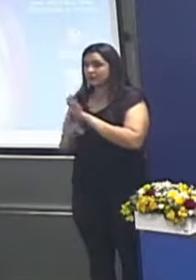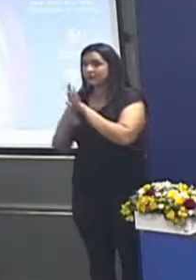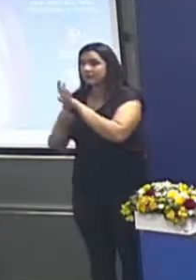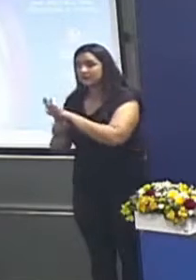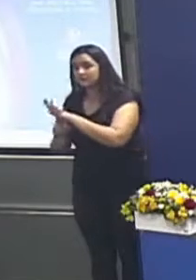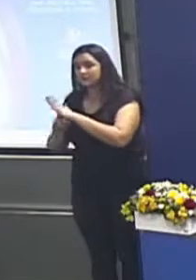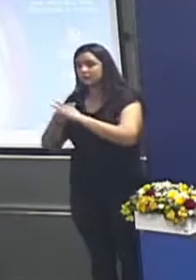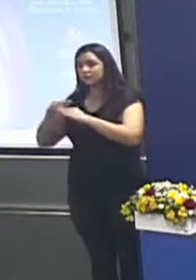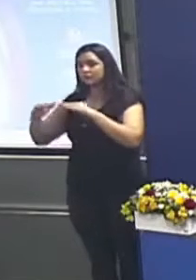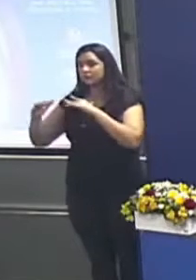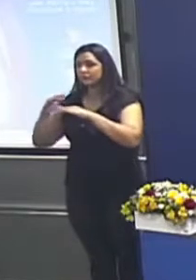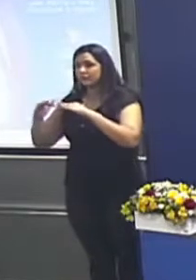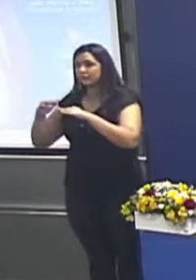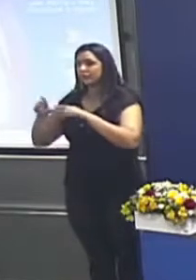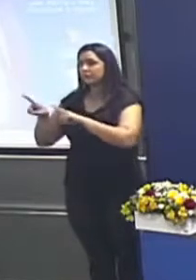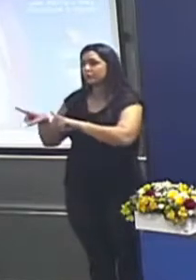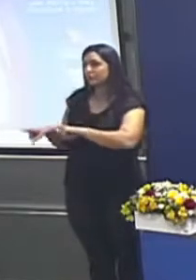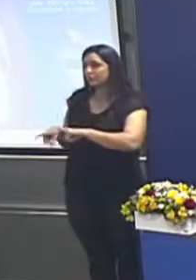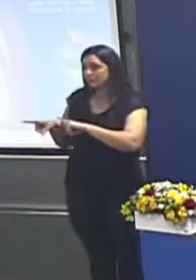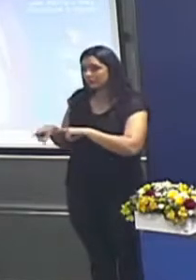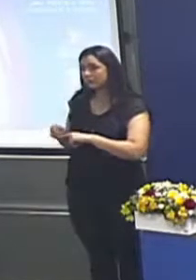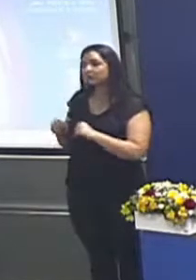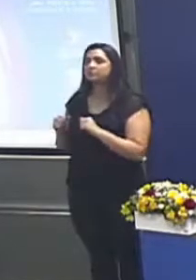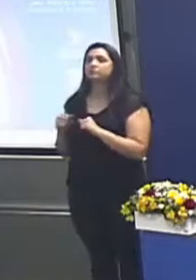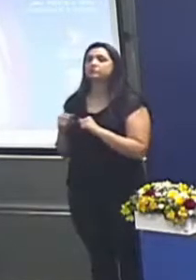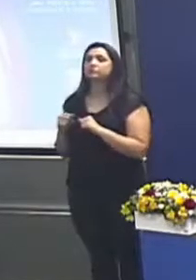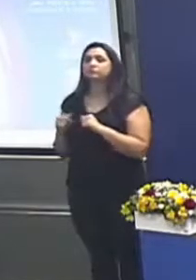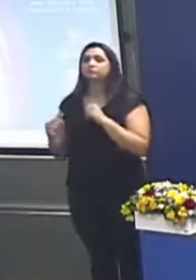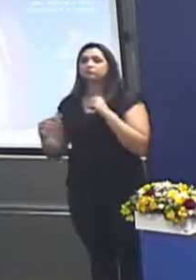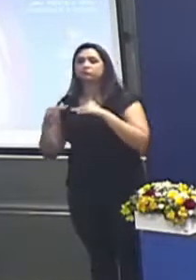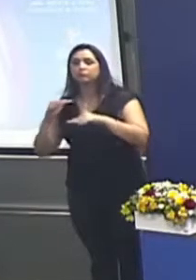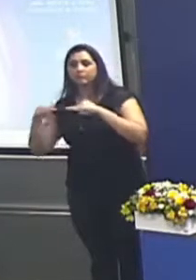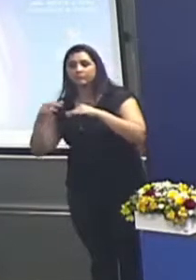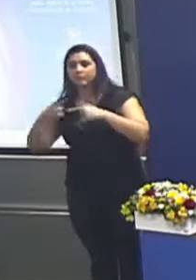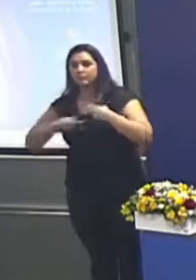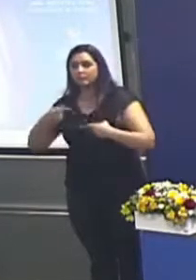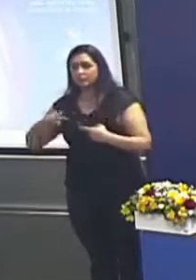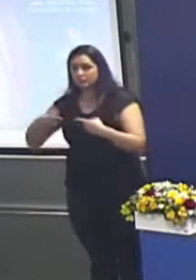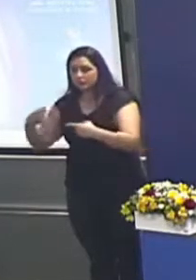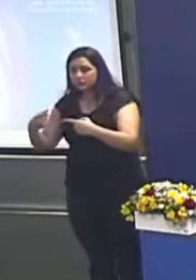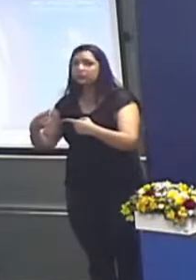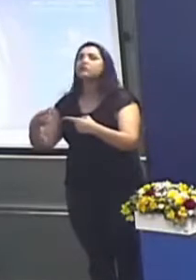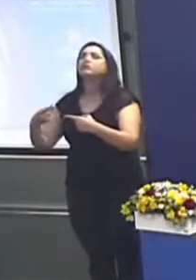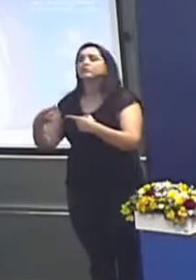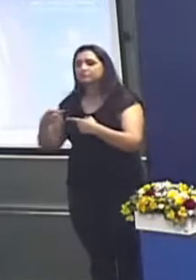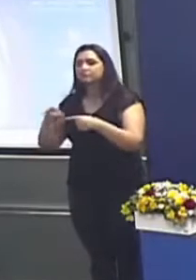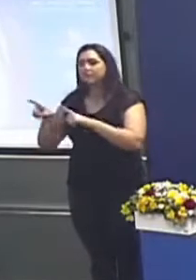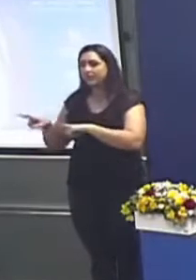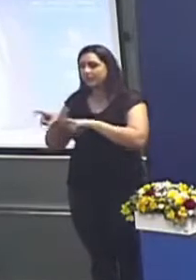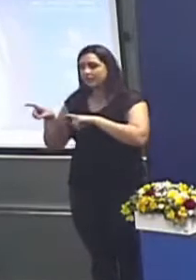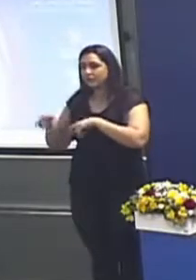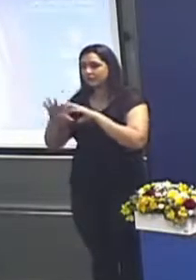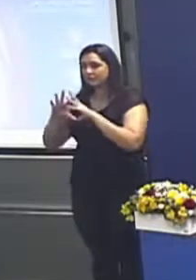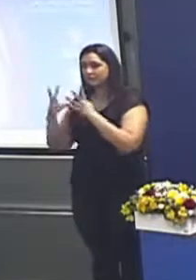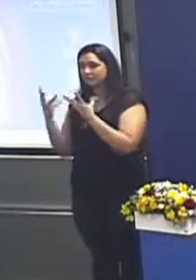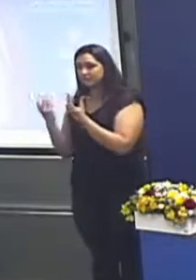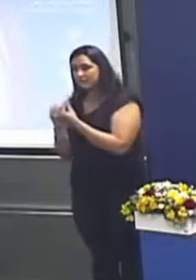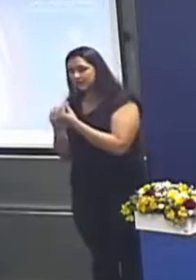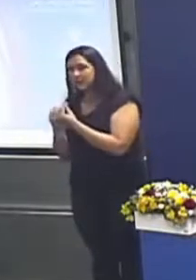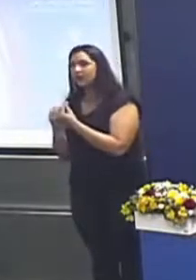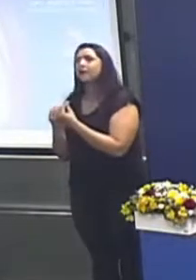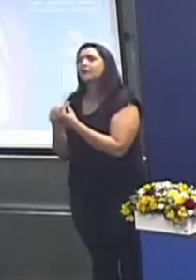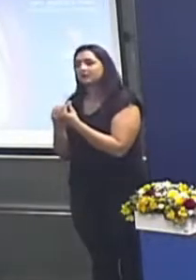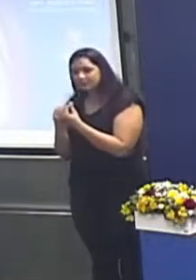aí dos movimentos rurais, dos movimentos aí da política de agricultura familiar, né,